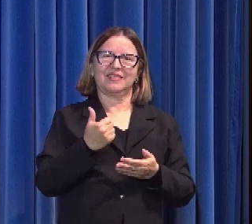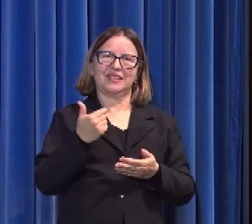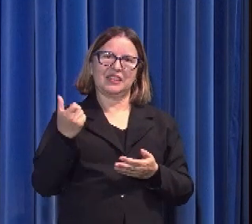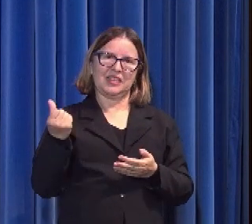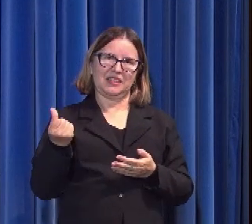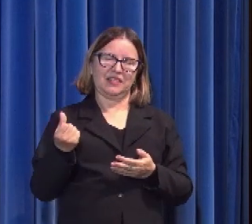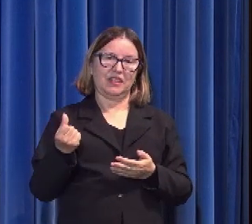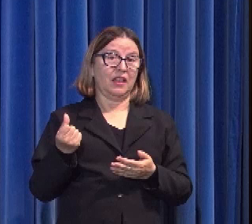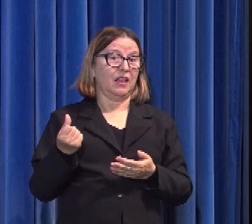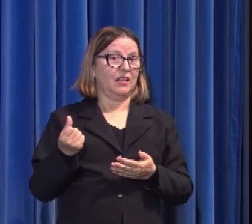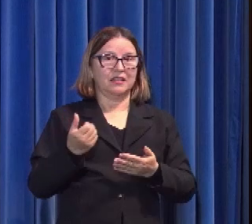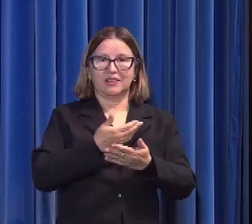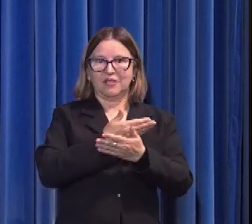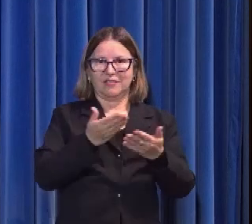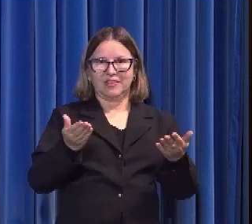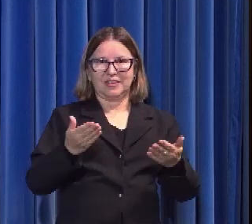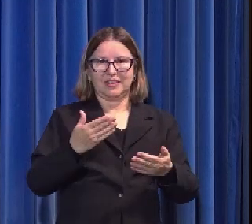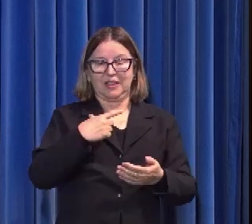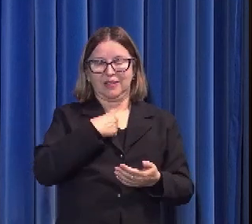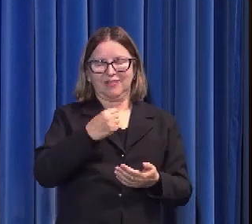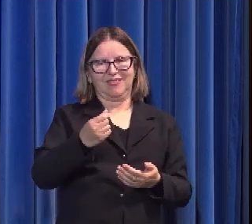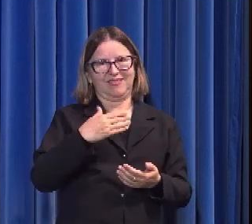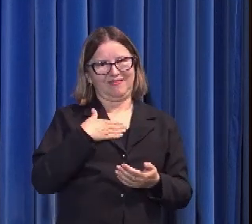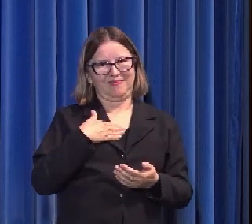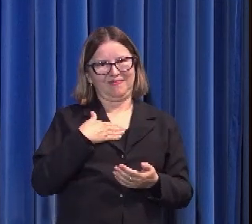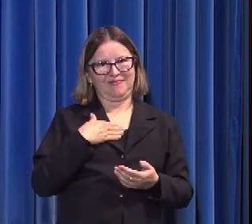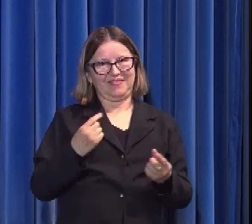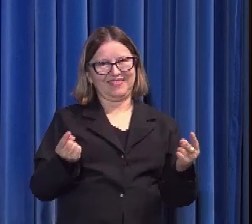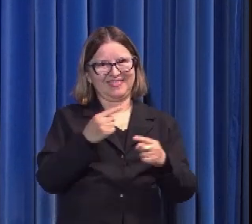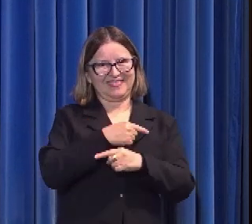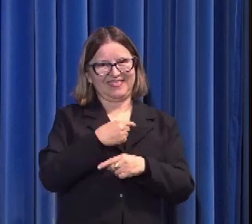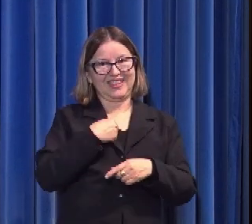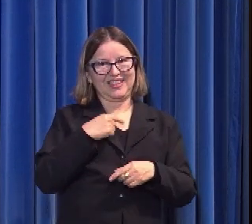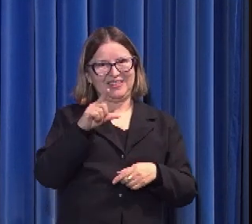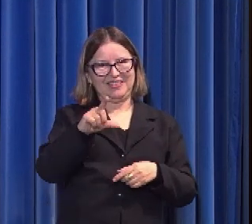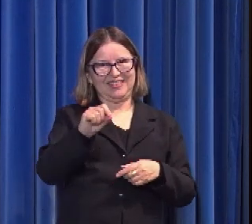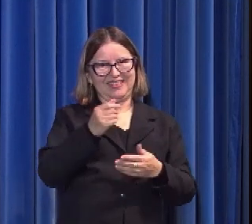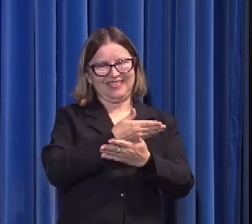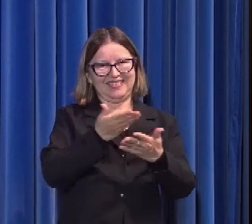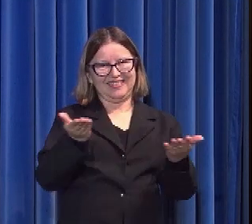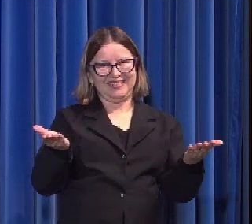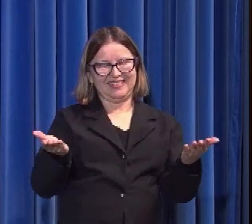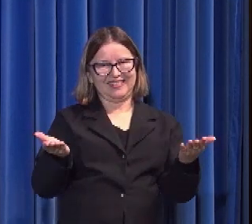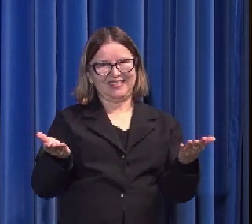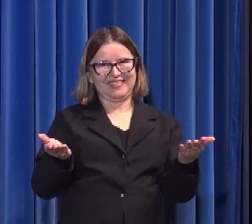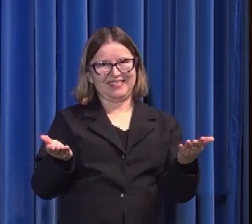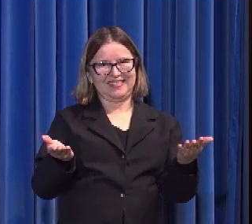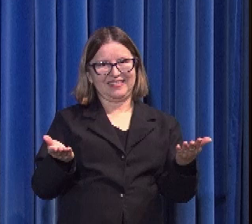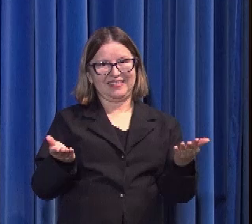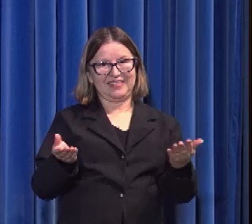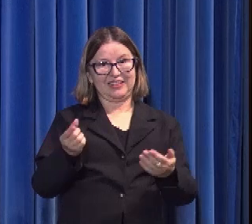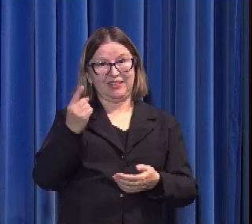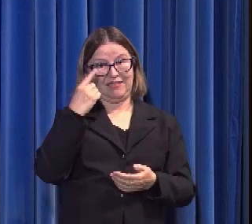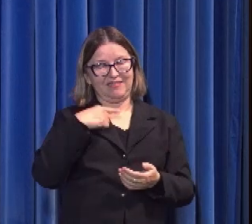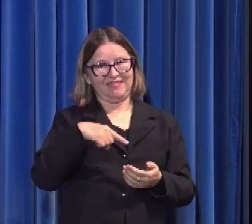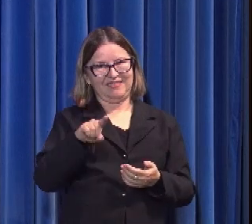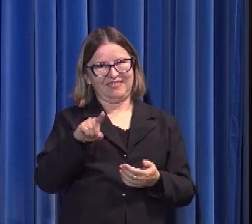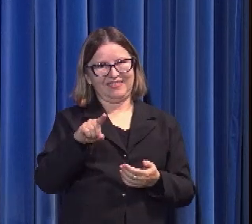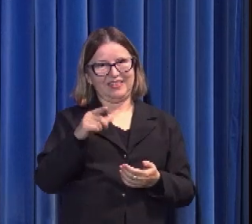não fostes vós que me escolhestes a mim pelo contrário eu vos escolhi a vós outros e vos designei